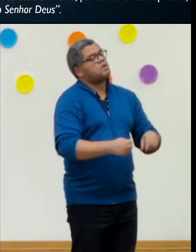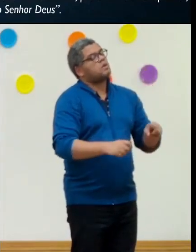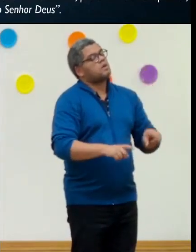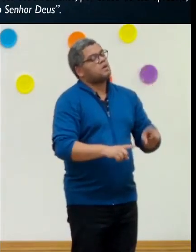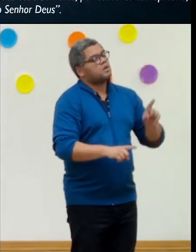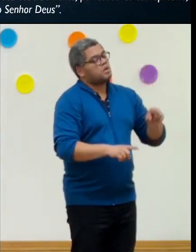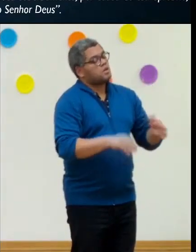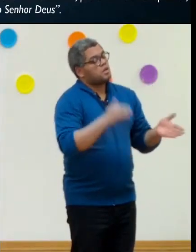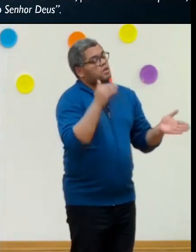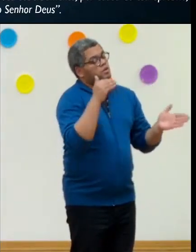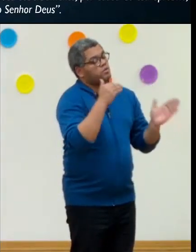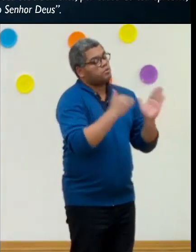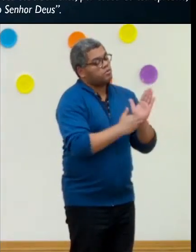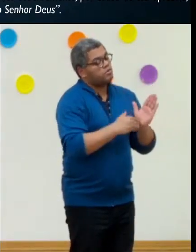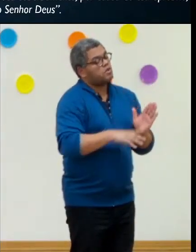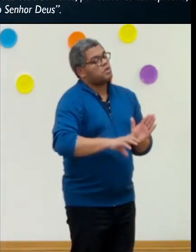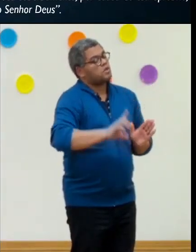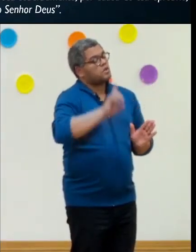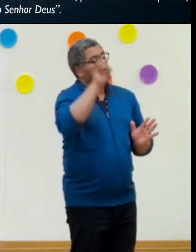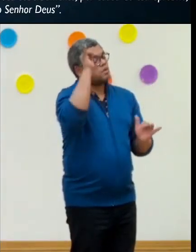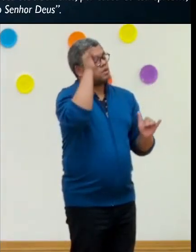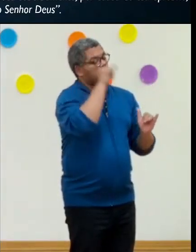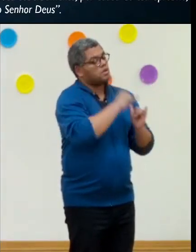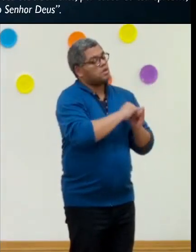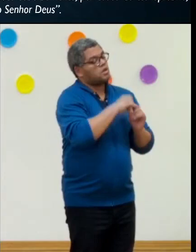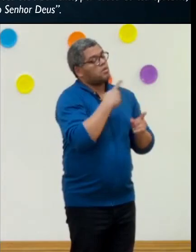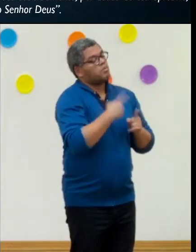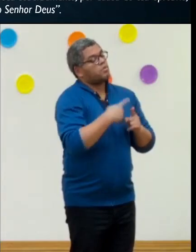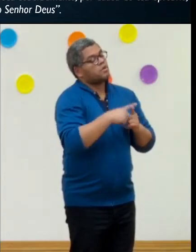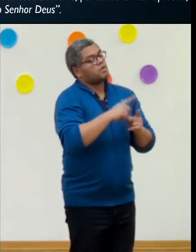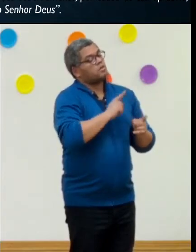eu vou perdoar, porque eu tenho uma aliança com você.